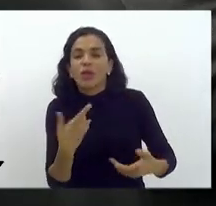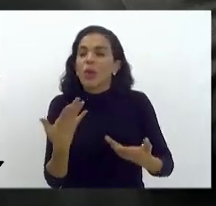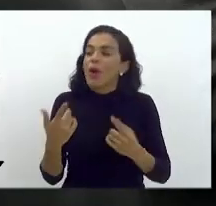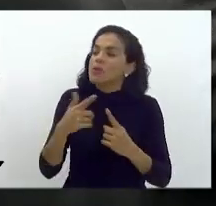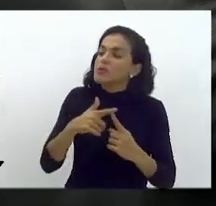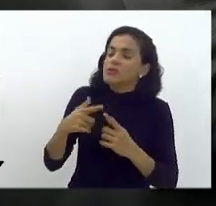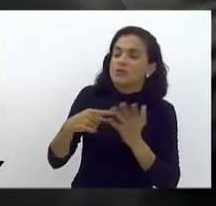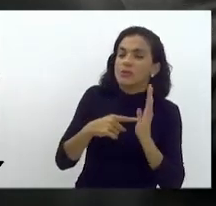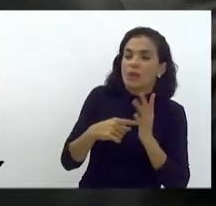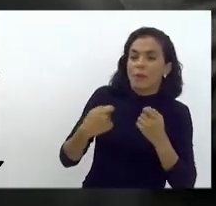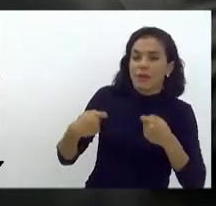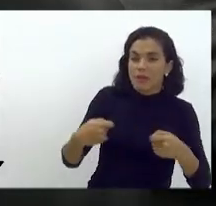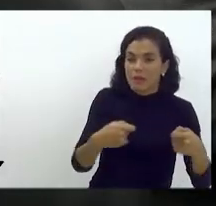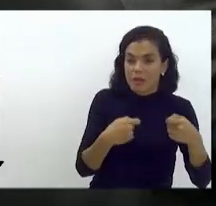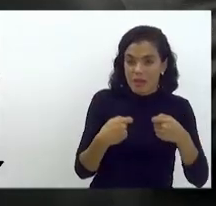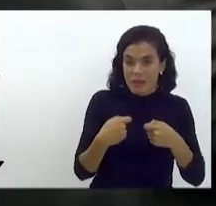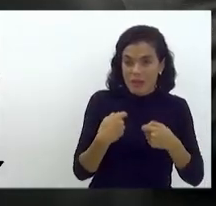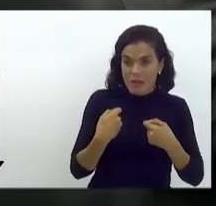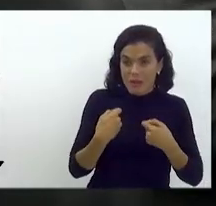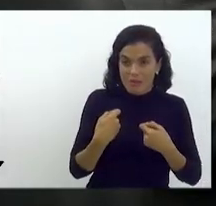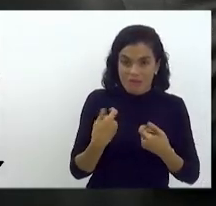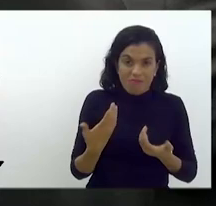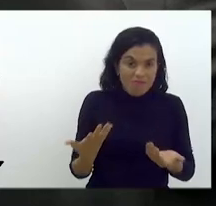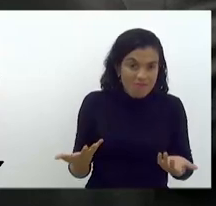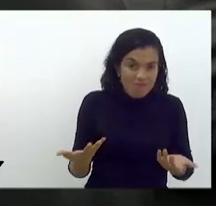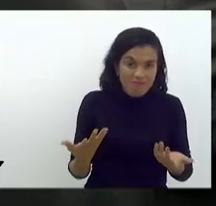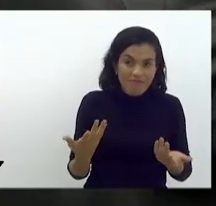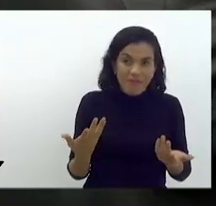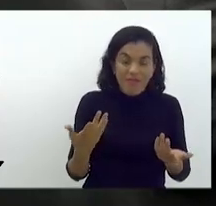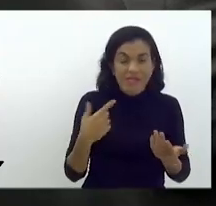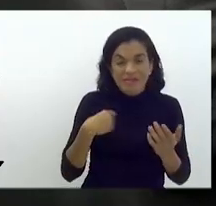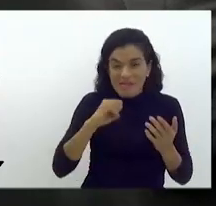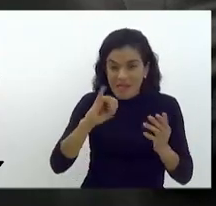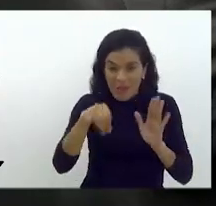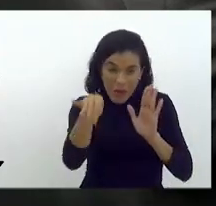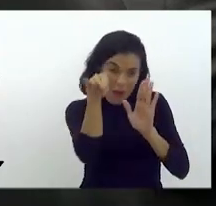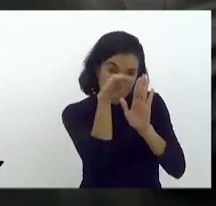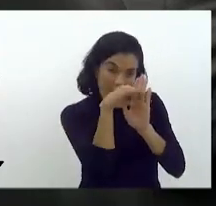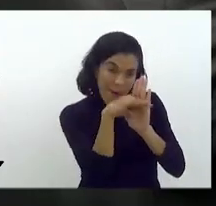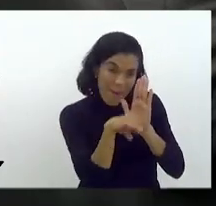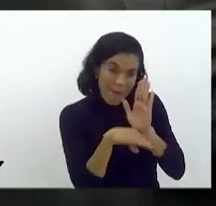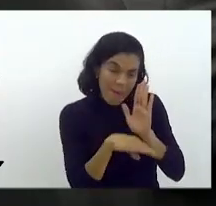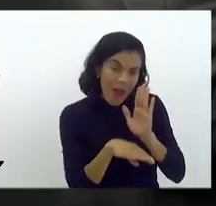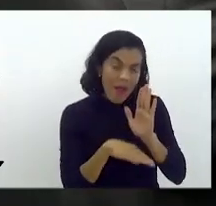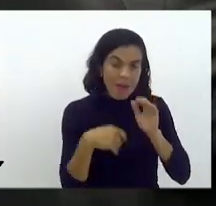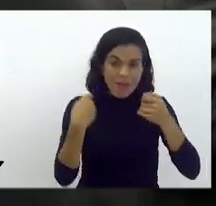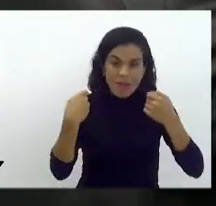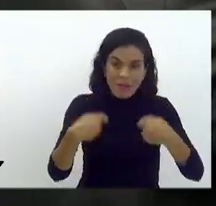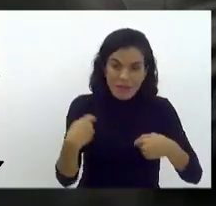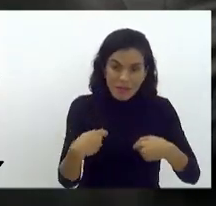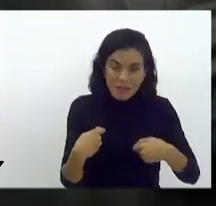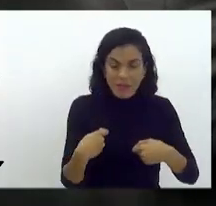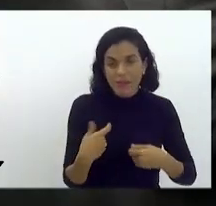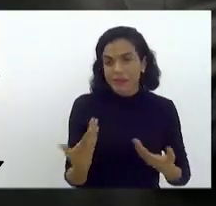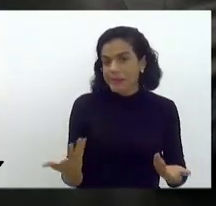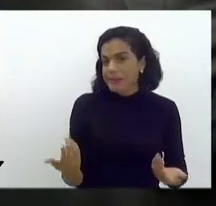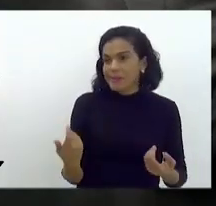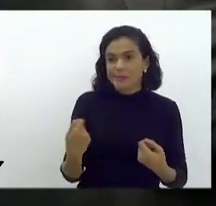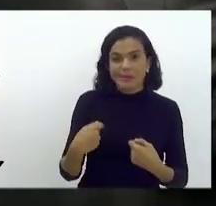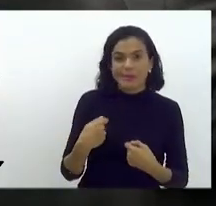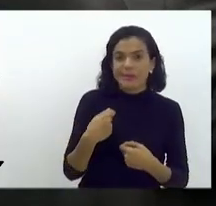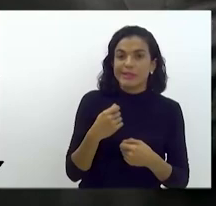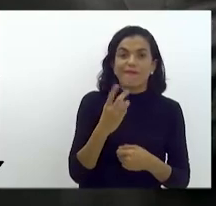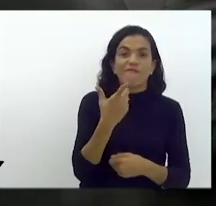equipamento precisarei necessaire seu listasse todos os equipamentos que o ICC precisa nós teremos que ter